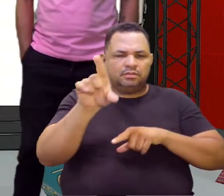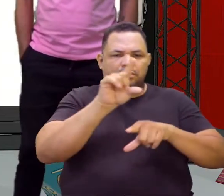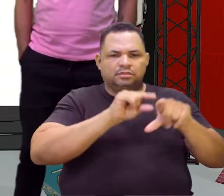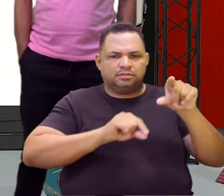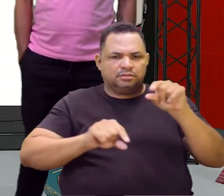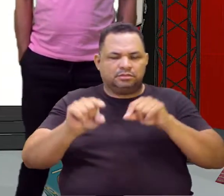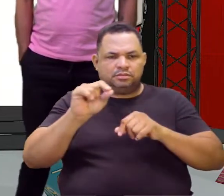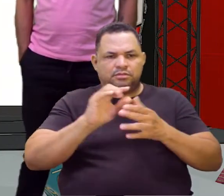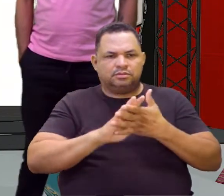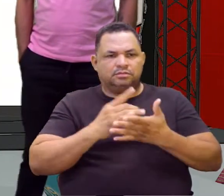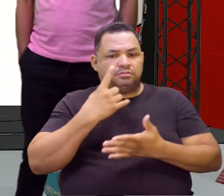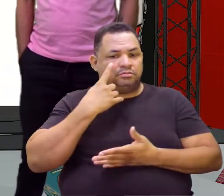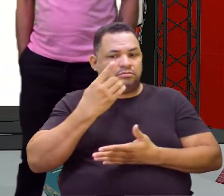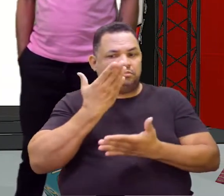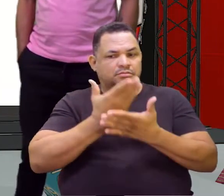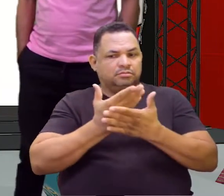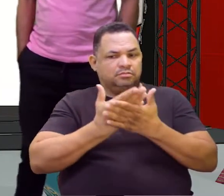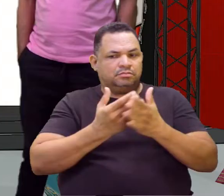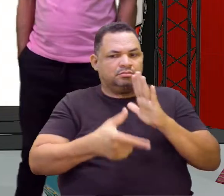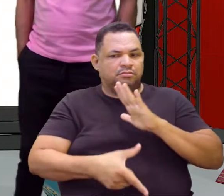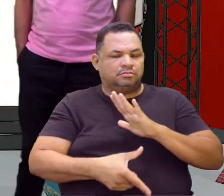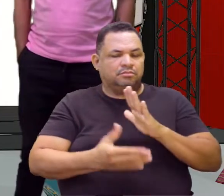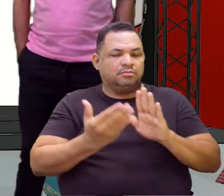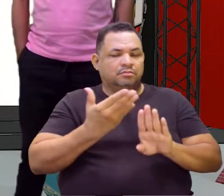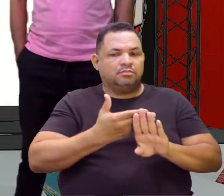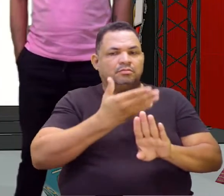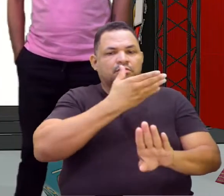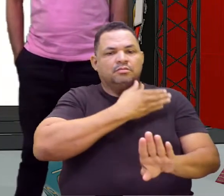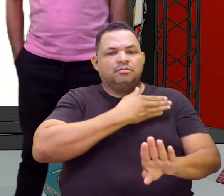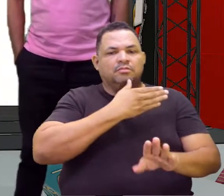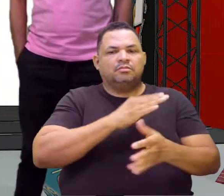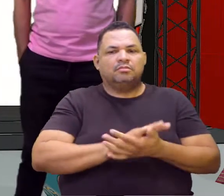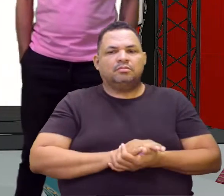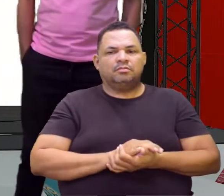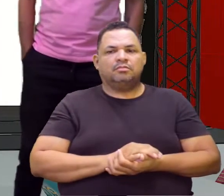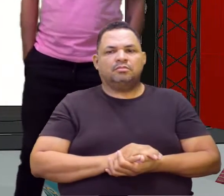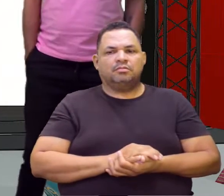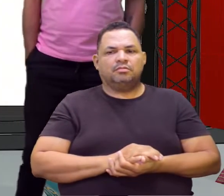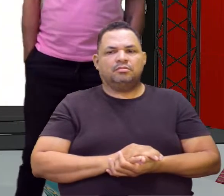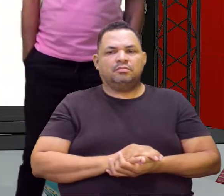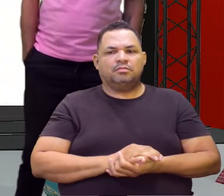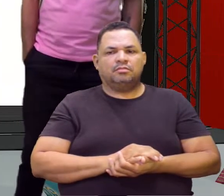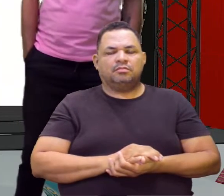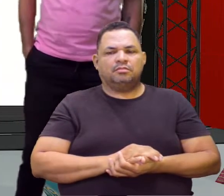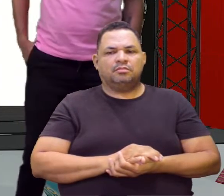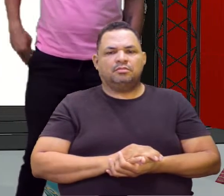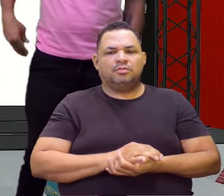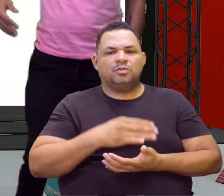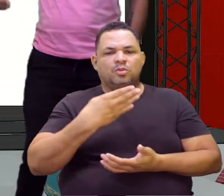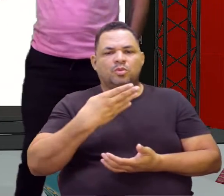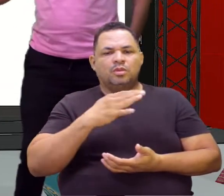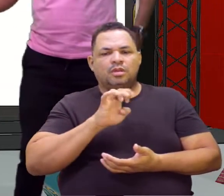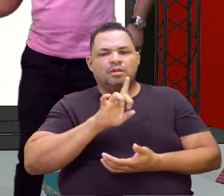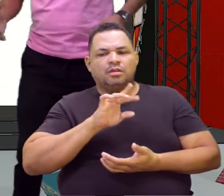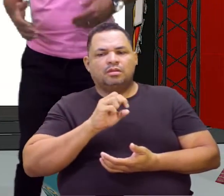de quadriláteros e vimos na aula anterior também, né? O quadrado é um quadrilátero regular. 4 lados iguais